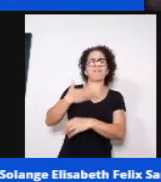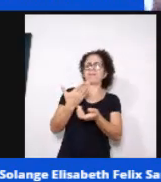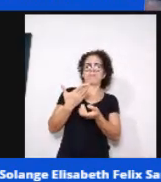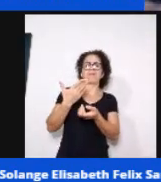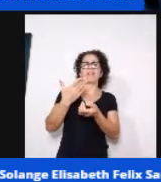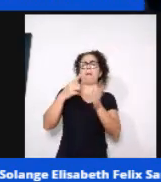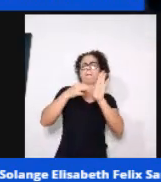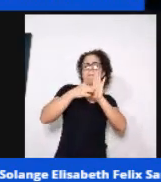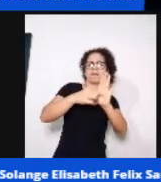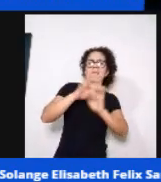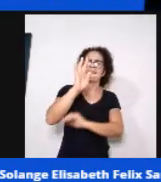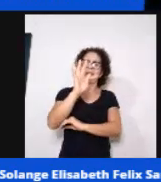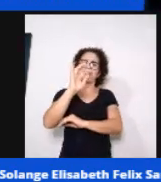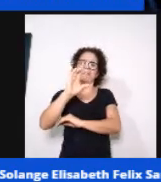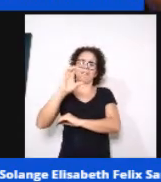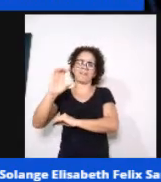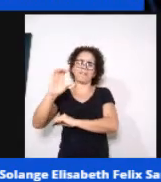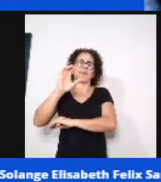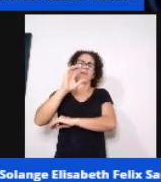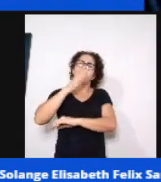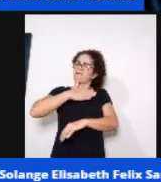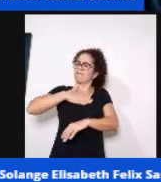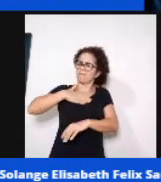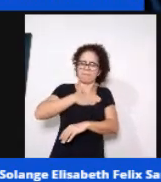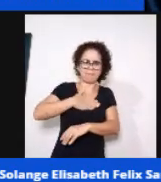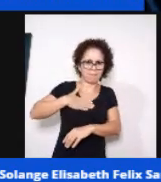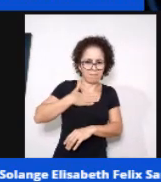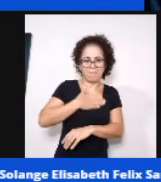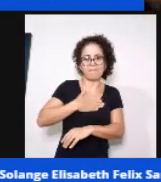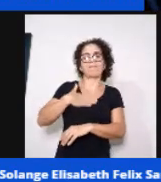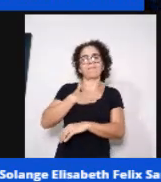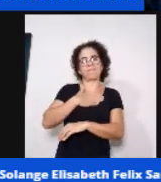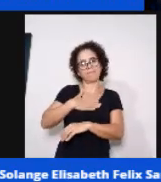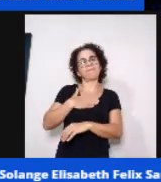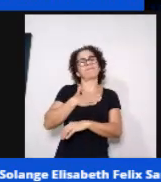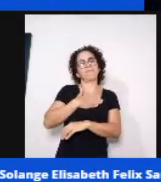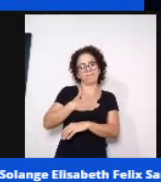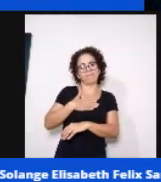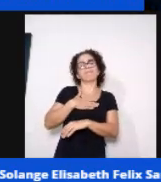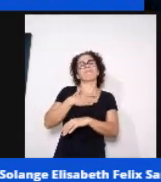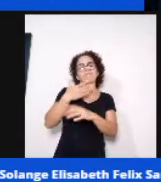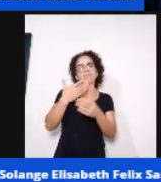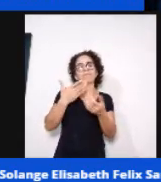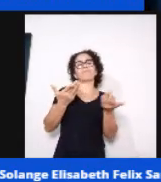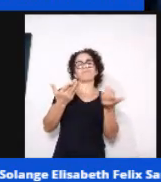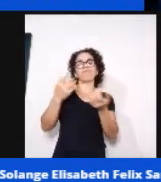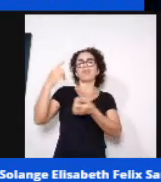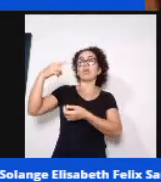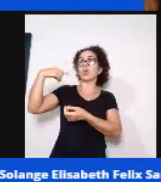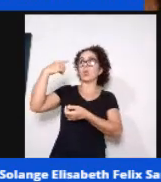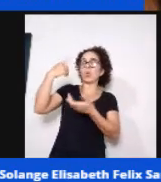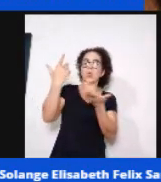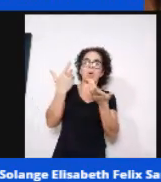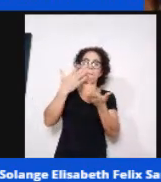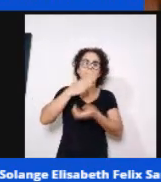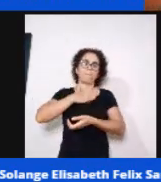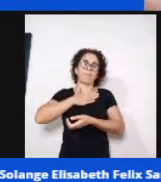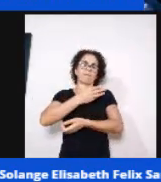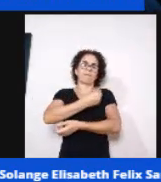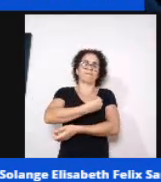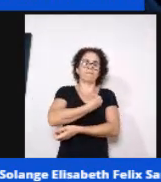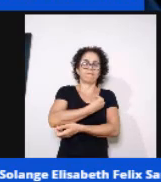TCC na faculdade. Então, é só para você fazendo essa metáfora, que essas loucuras da minha vida, elas